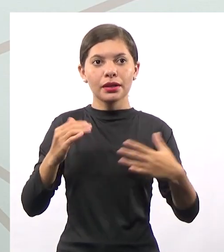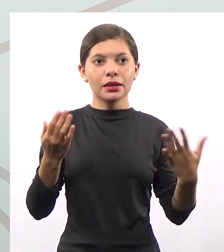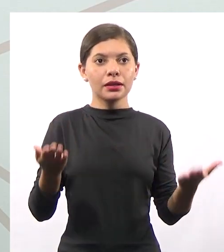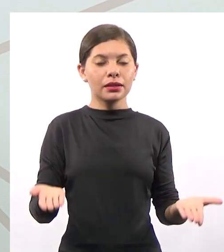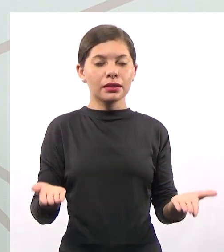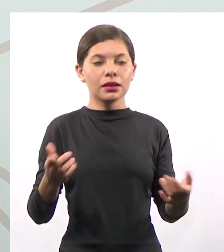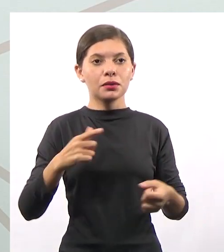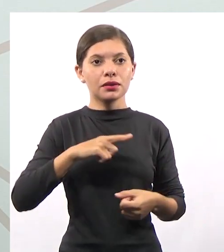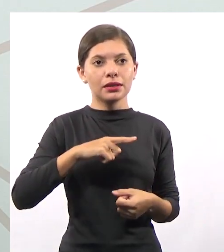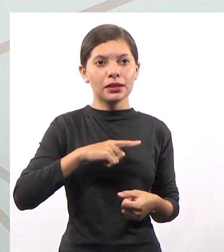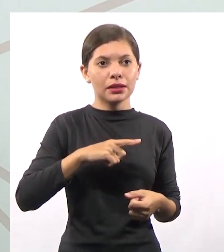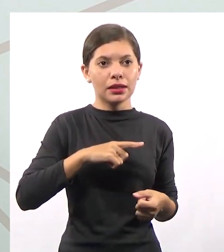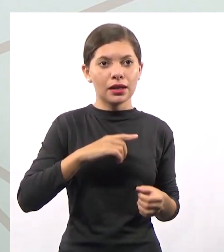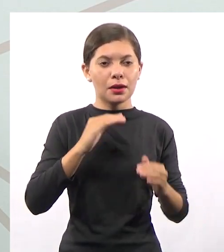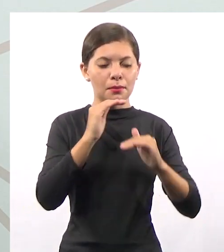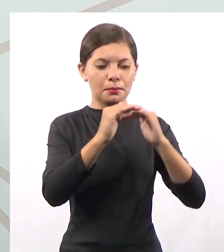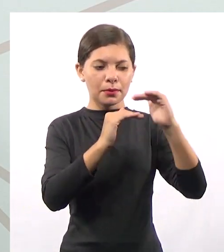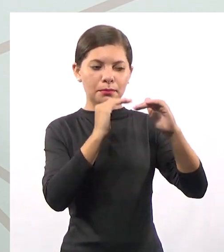Tá? Então, tem esse